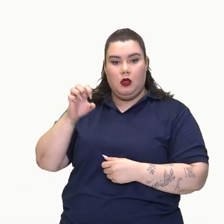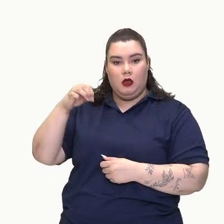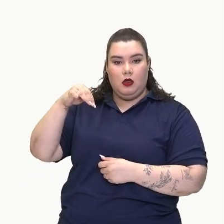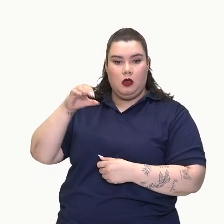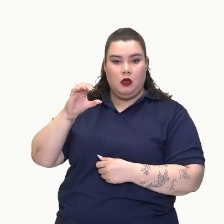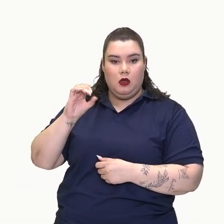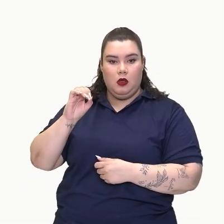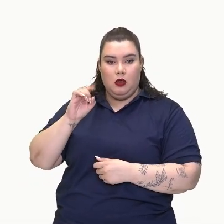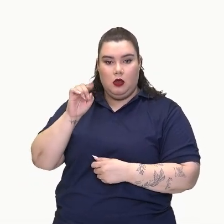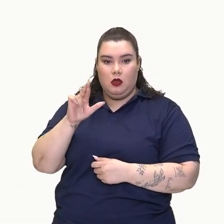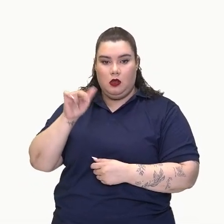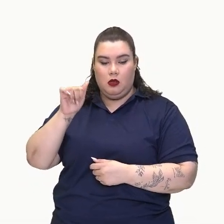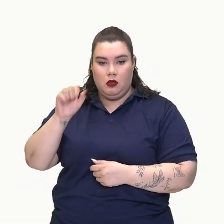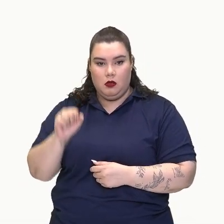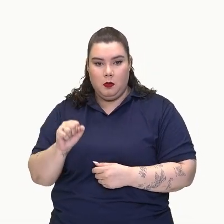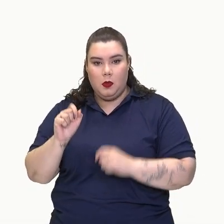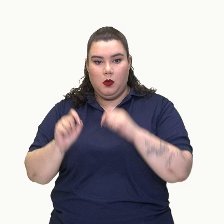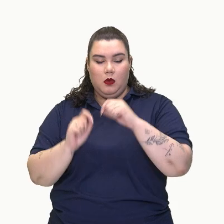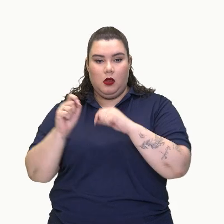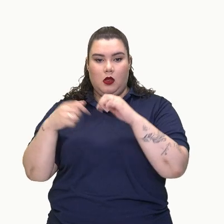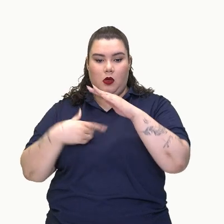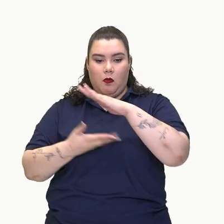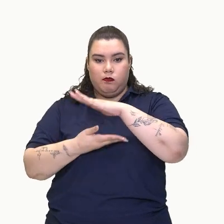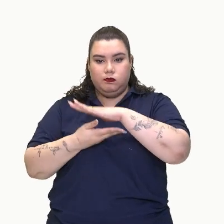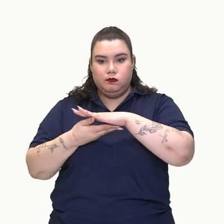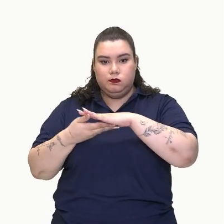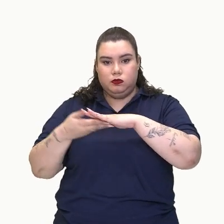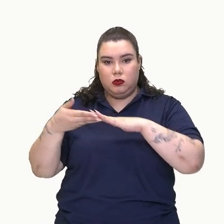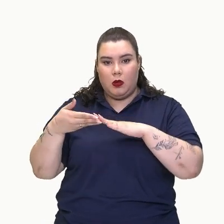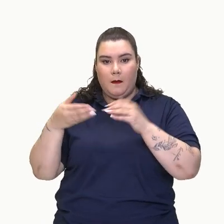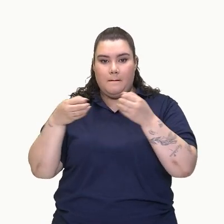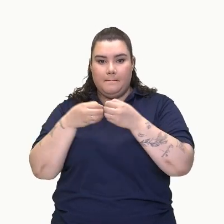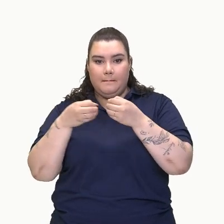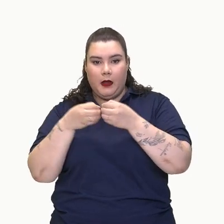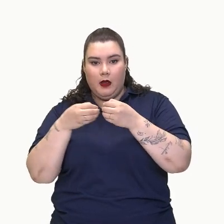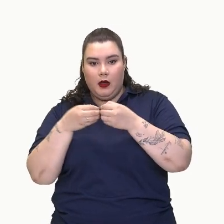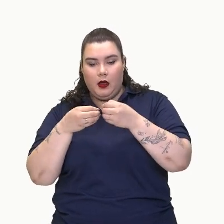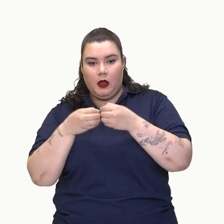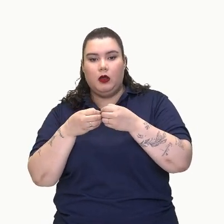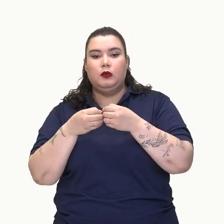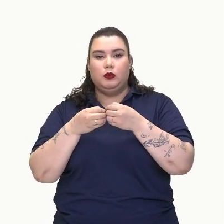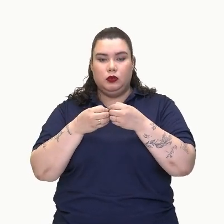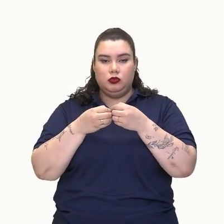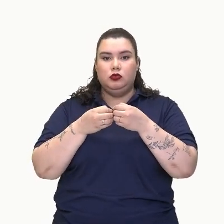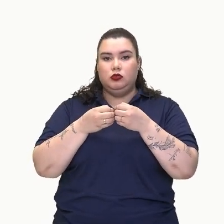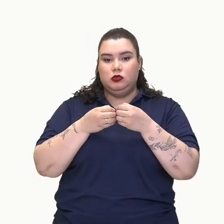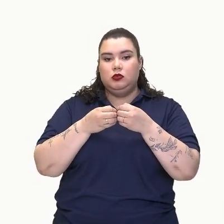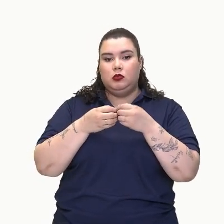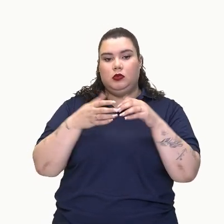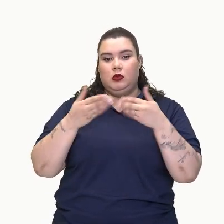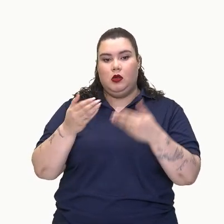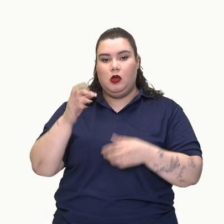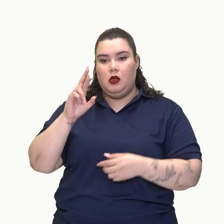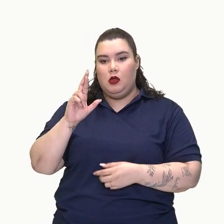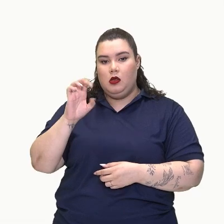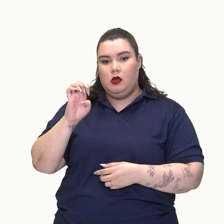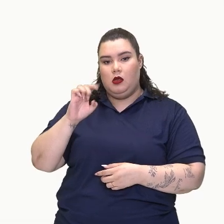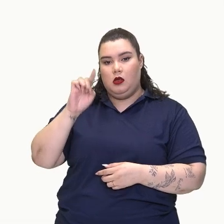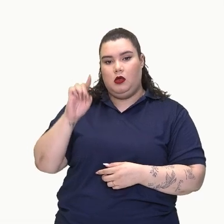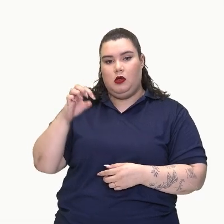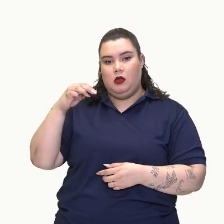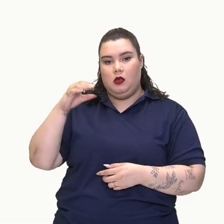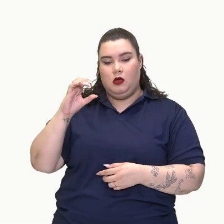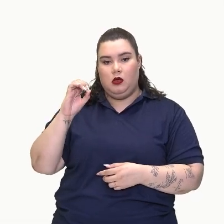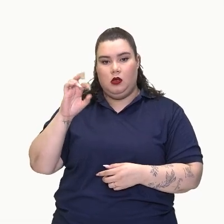parte inferior do tubarão, porque fica perto da boca do tubarão, né? E as rêmoras, elas conseguem